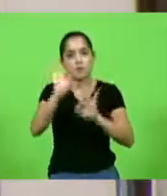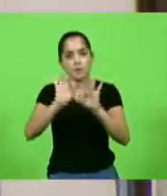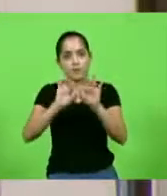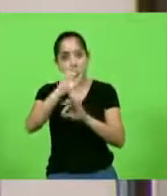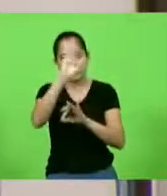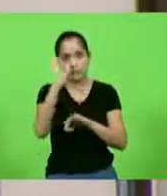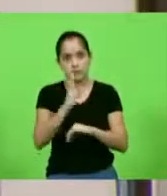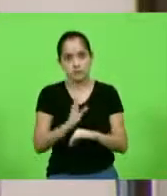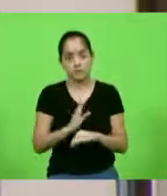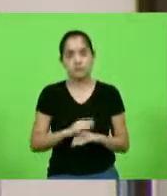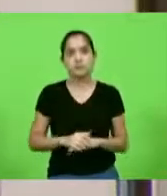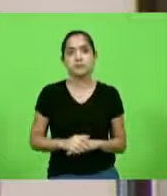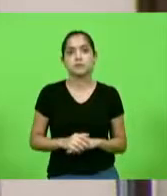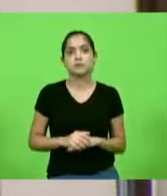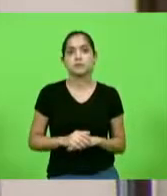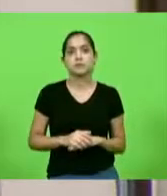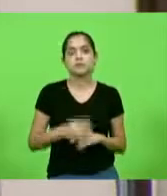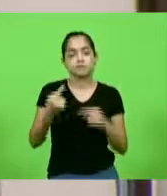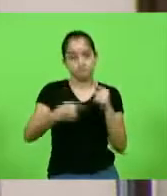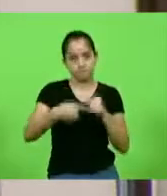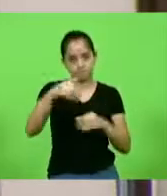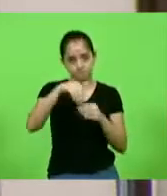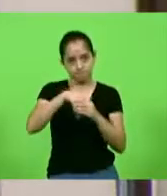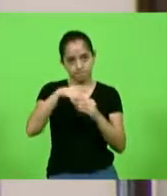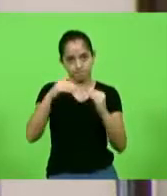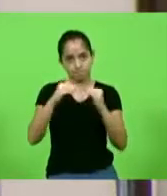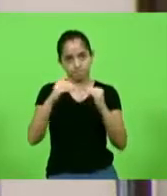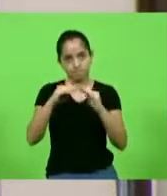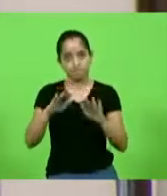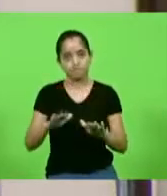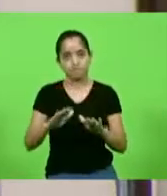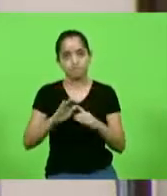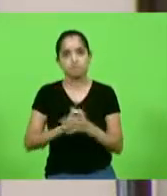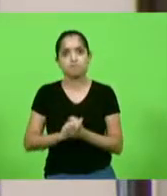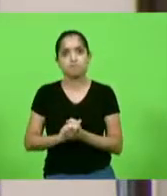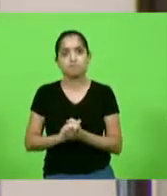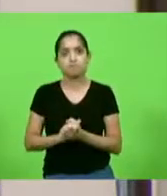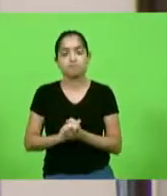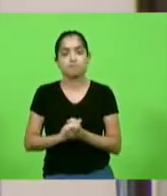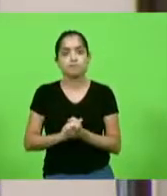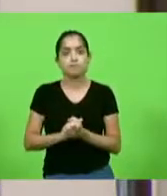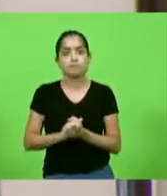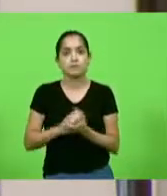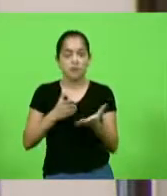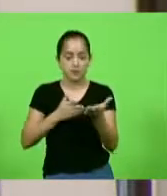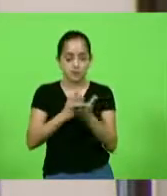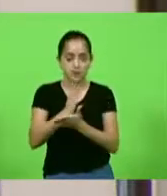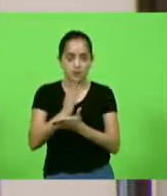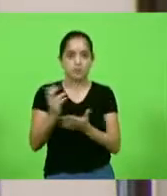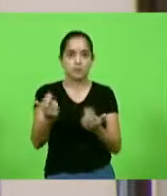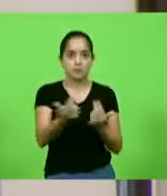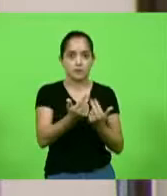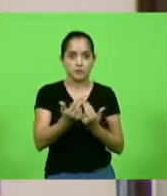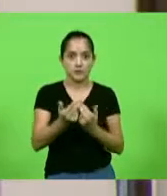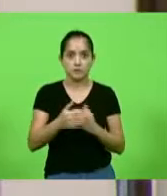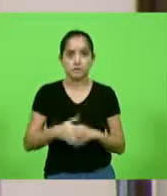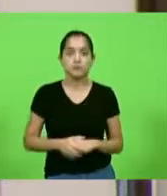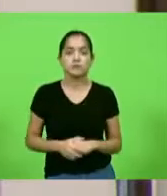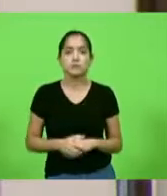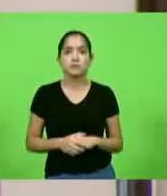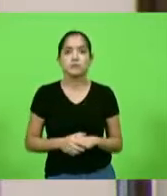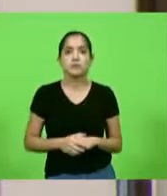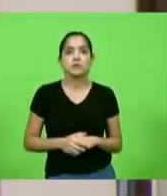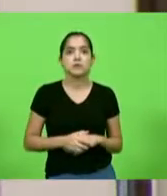discussão. Não havendo quem queira discutir, em votação, deputados que aprovam permaneçam como se encontra. Aprovado por unanimidade.